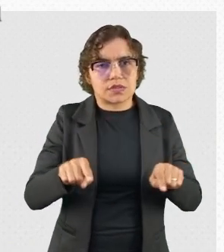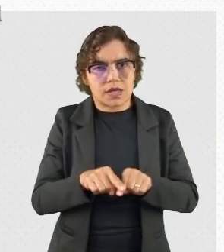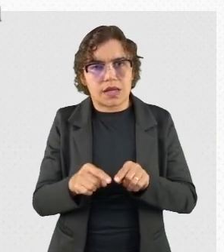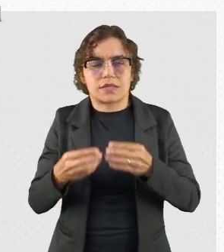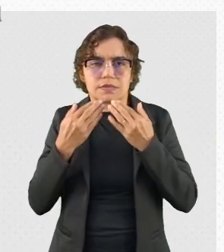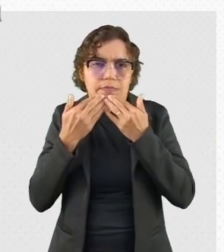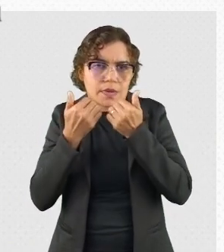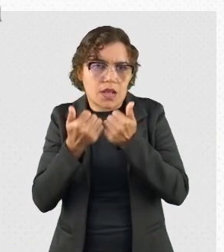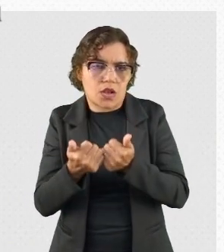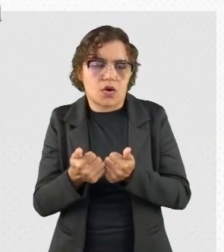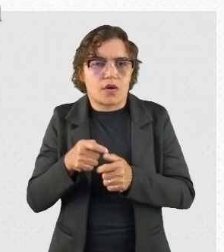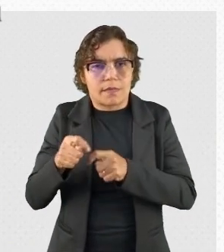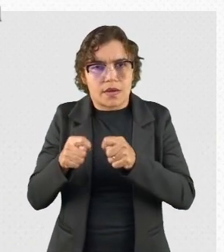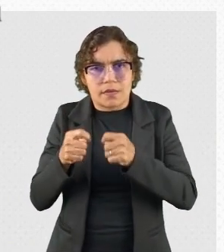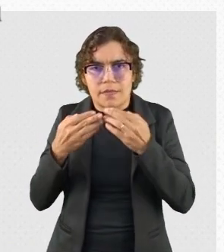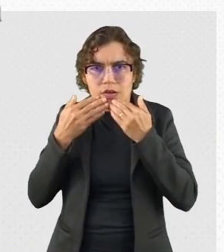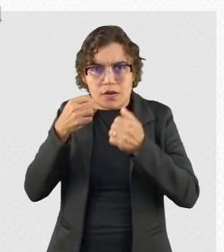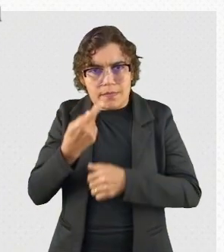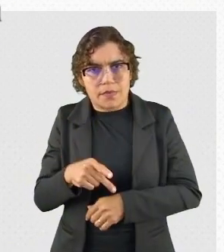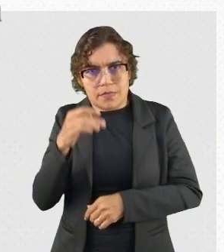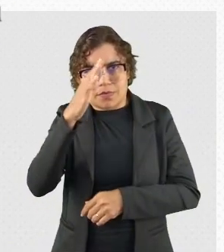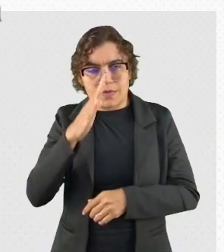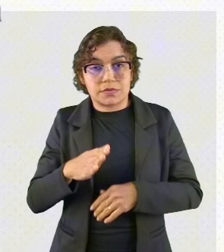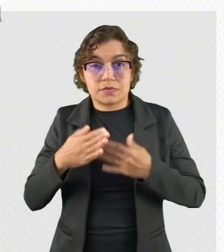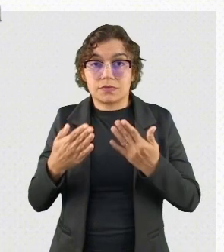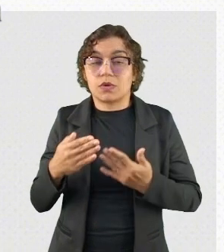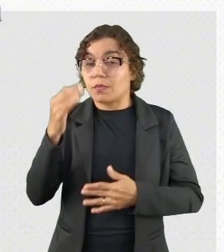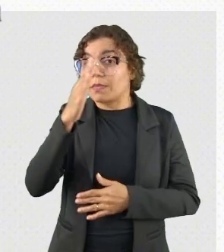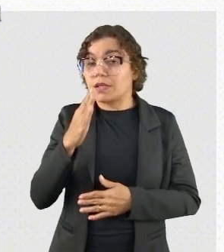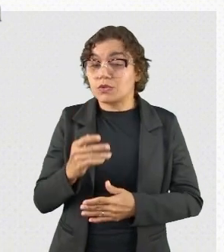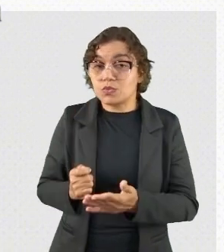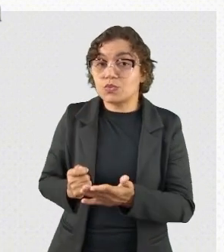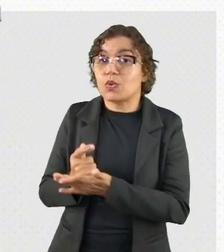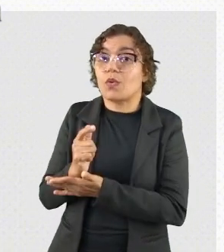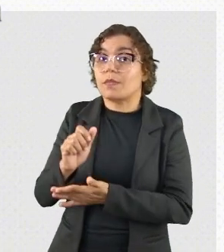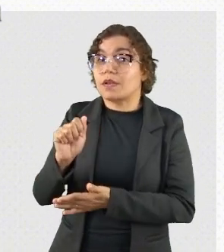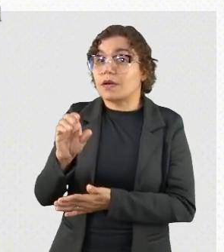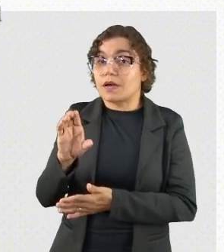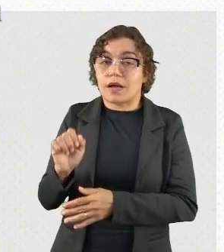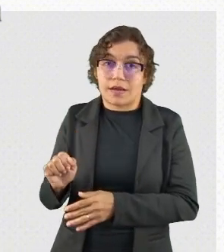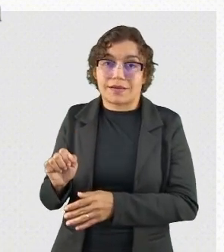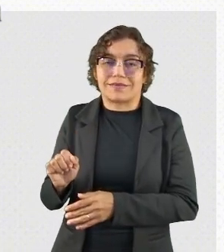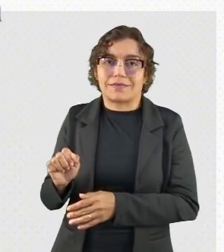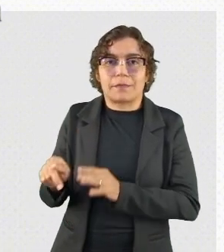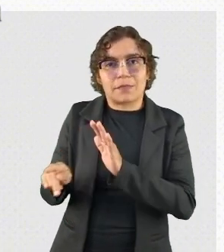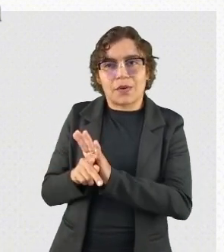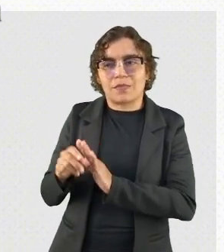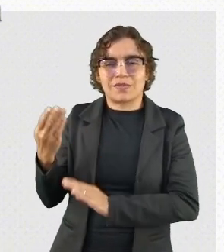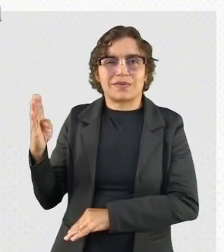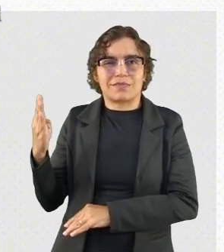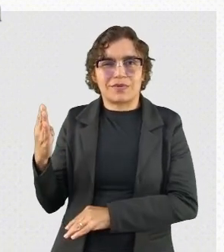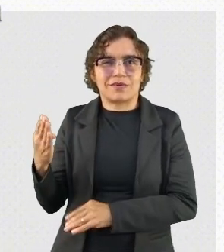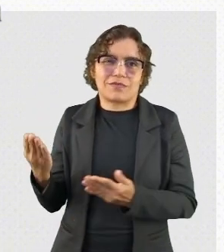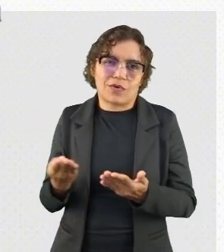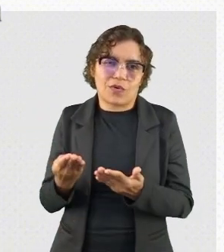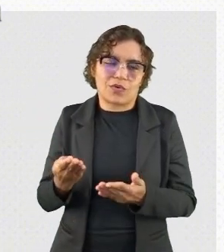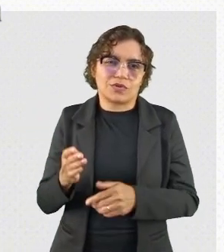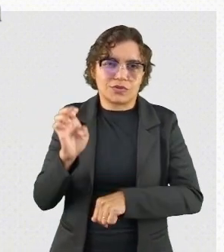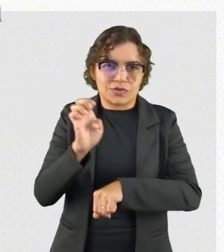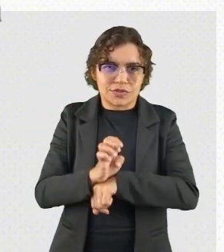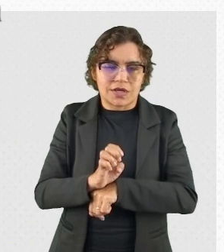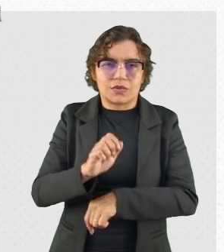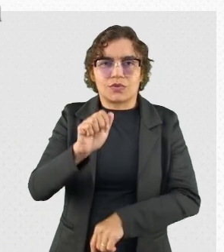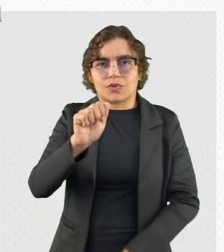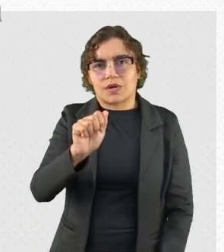econômicas pudessem vir para o Brasil. Então, o Brasil vai e compra, né, da Bolívia essa parte que é hoje o estado do